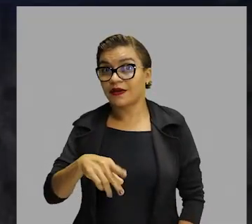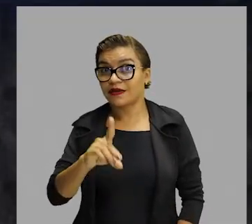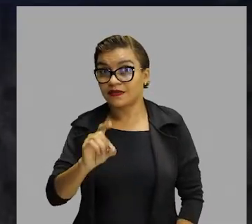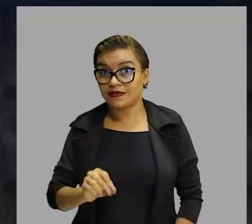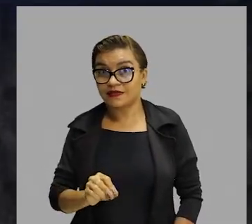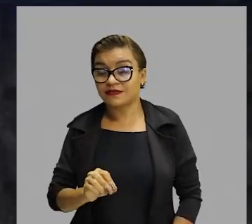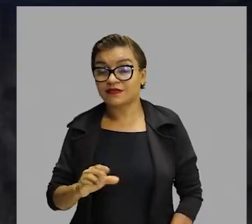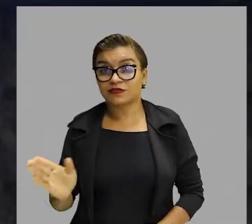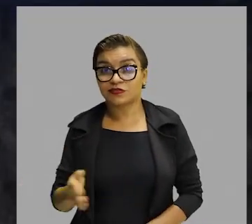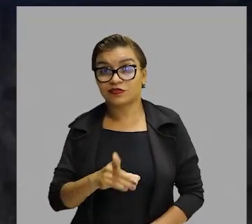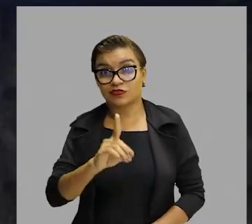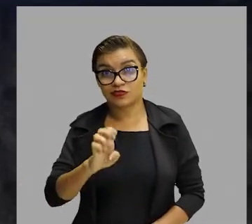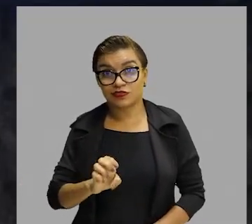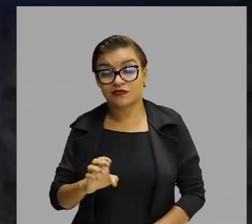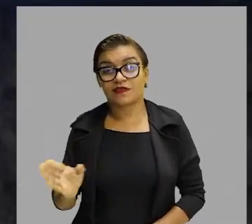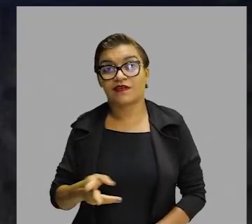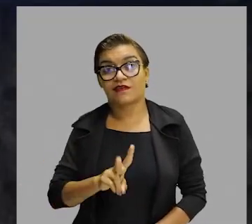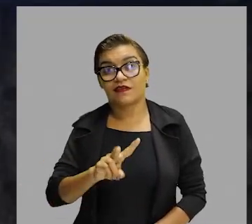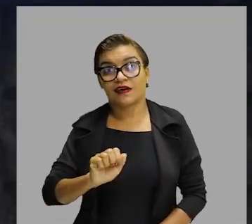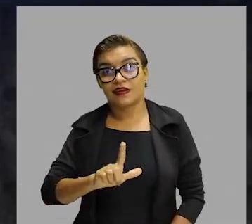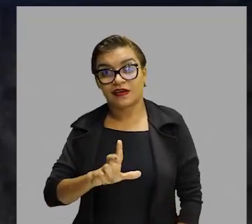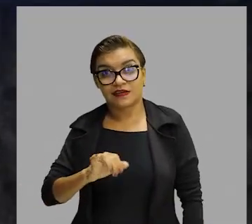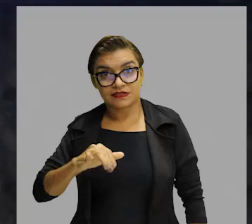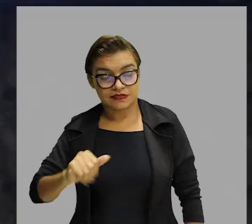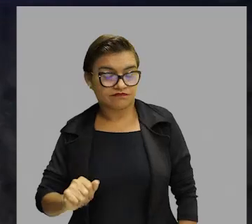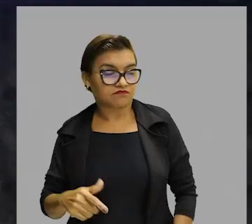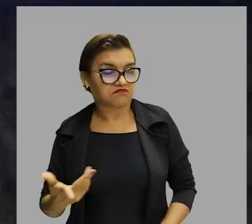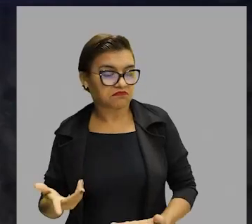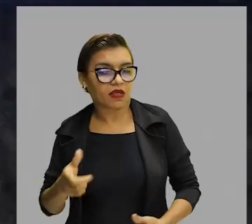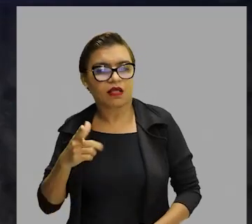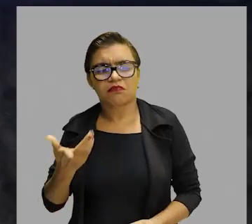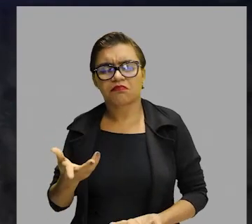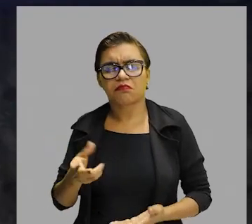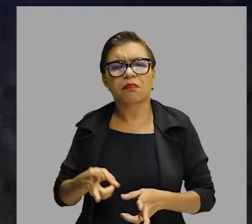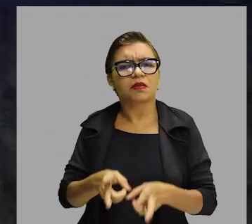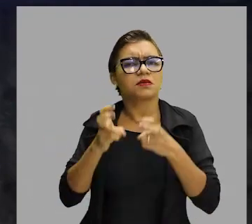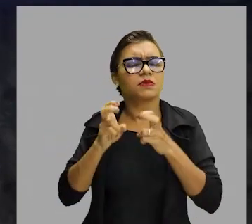esses elétrons eles irão tentar caminhar para poder